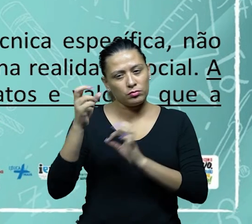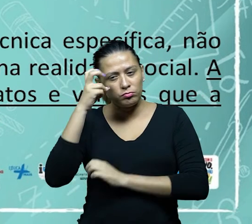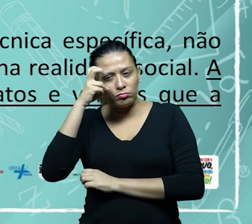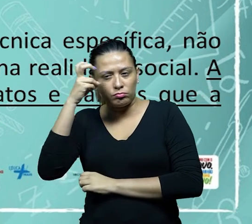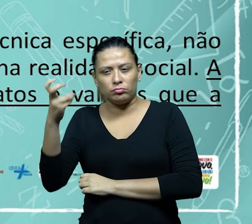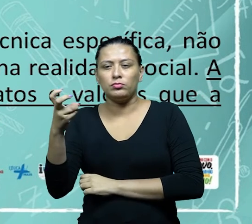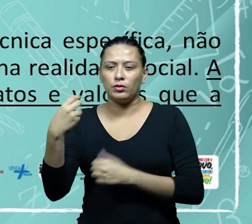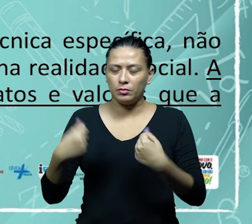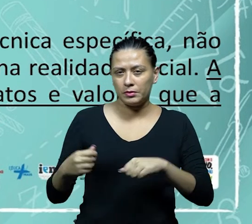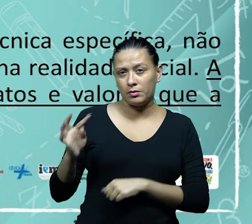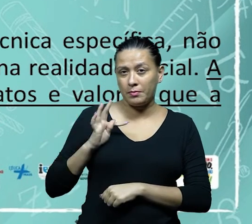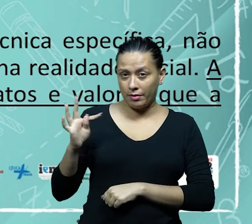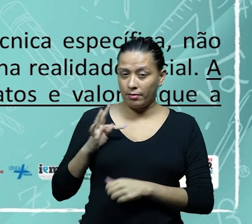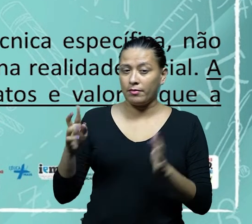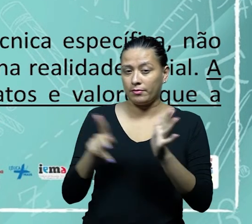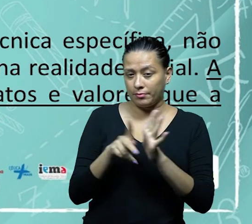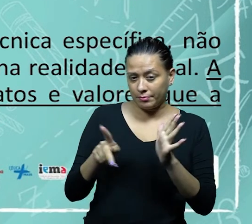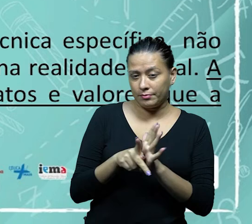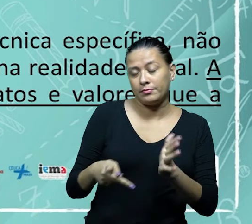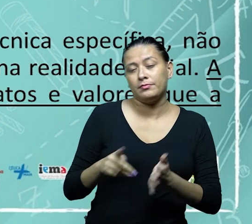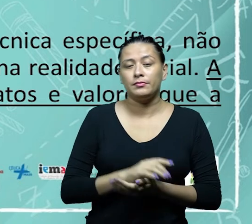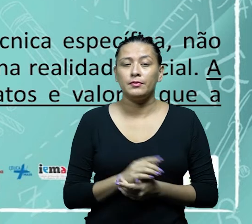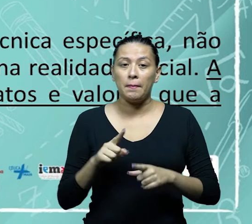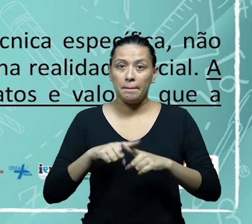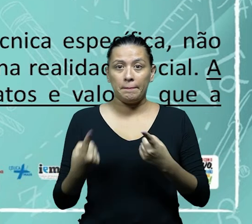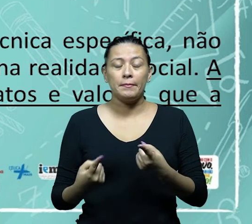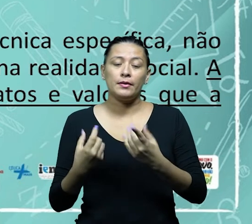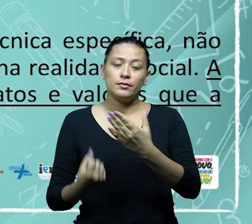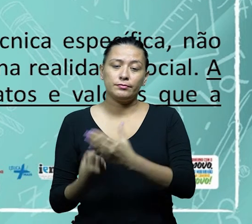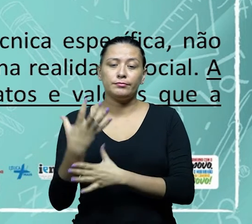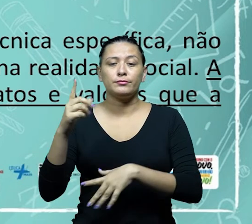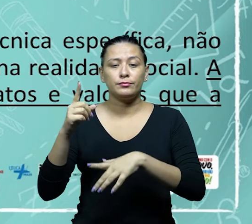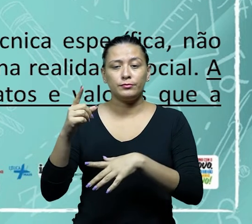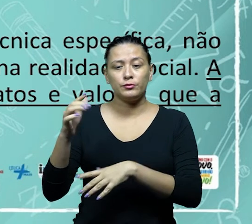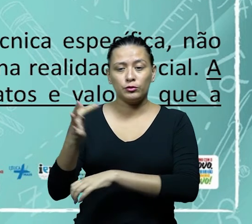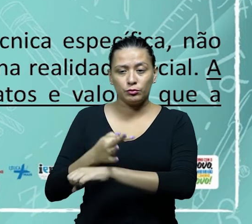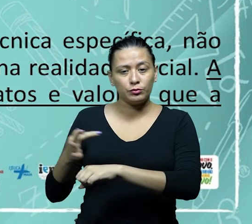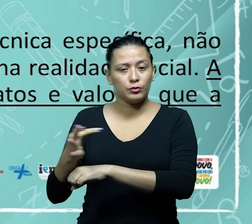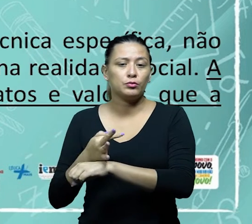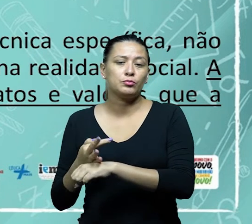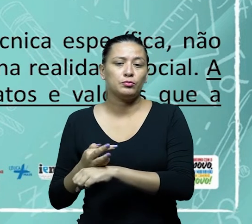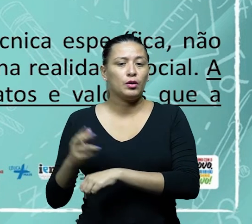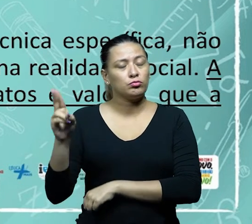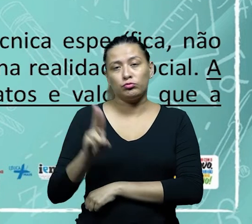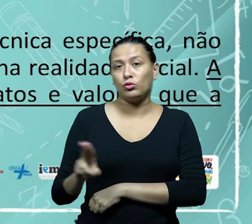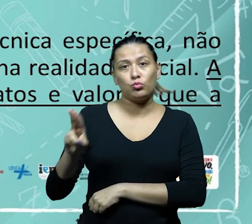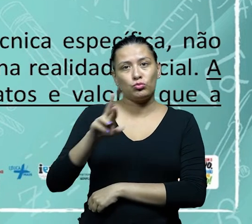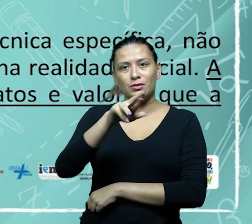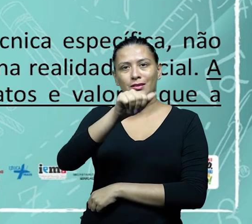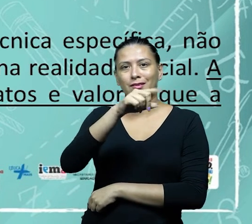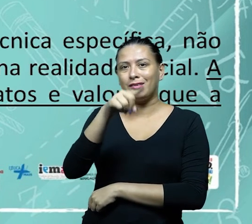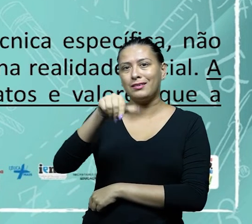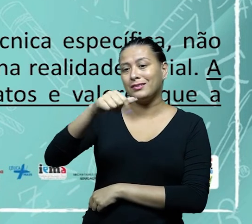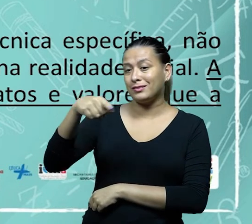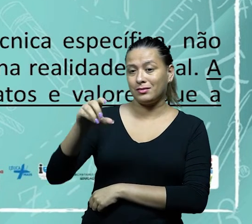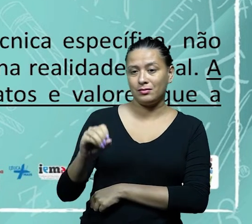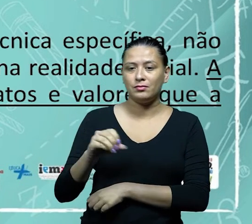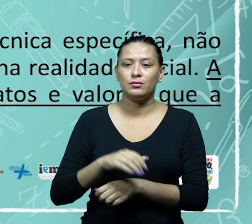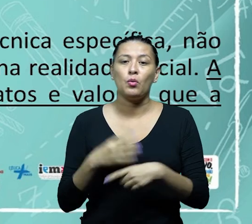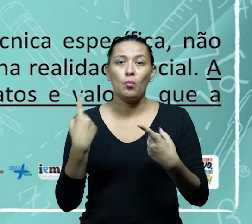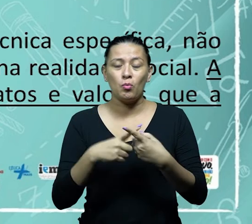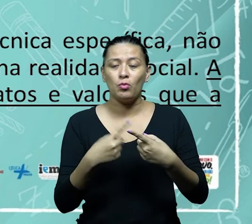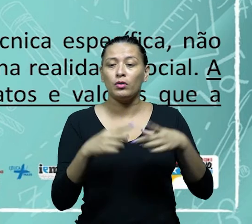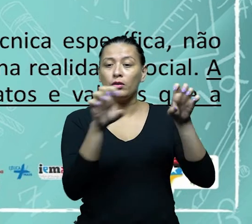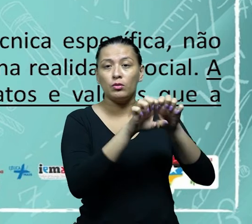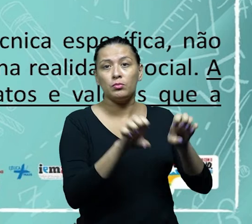elaboração intelectual que exige técnica específica né as fontes formais não tem por base os artifícios da